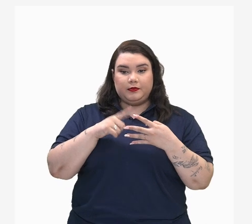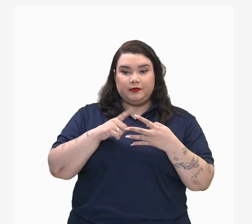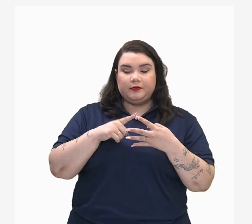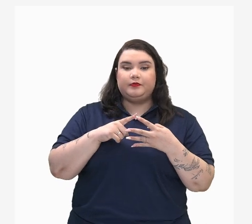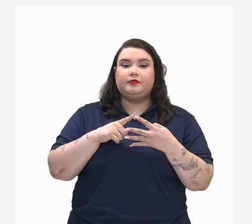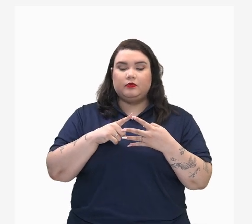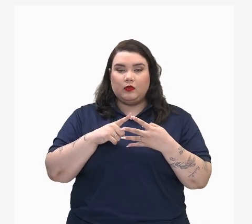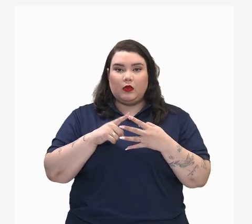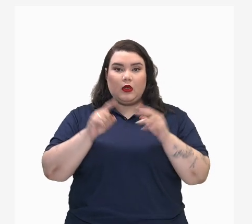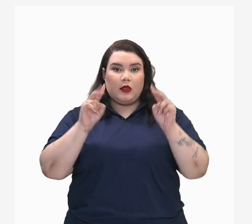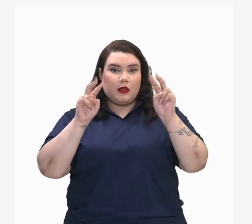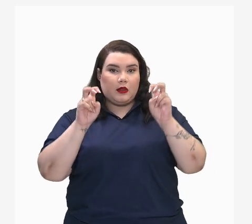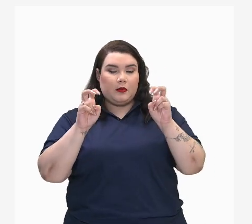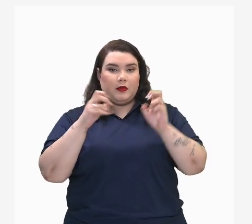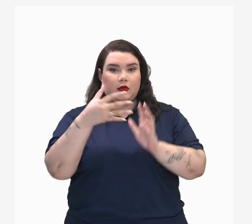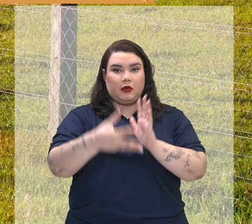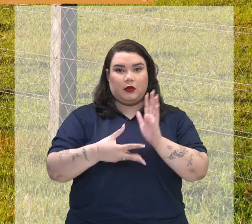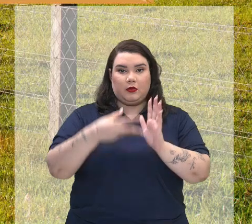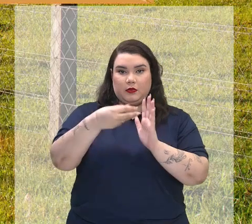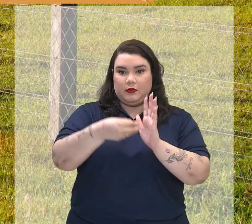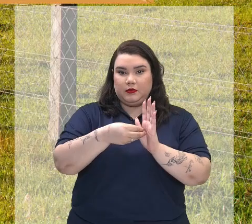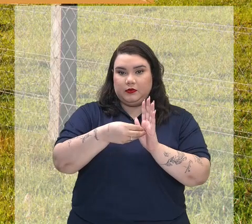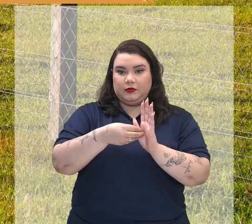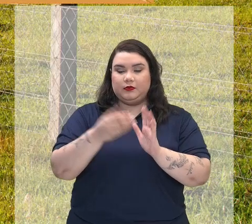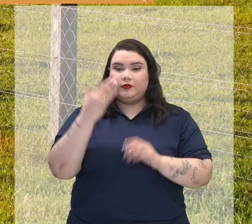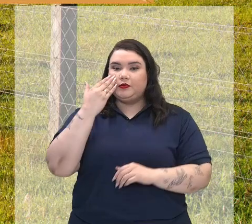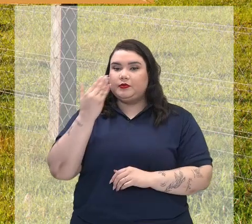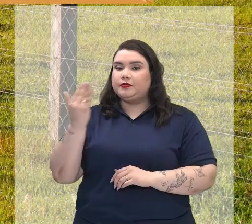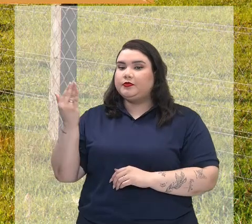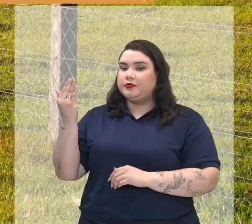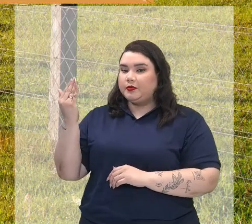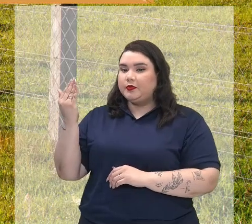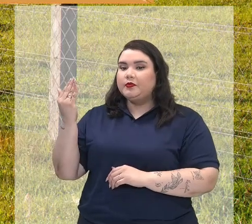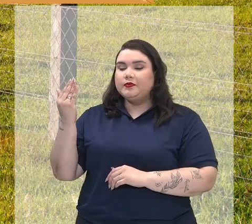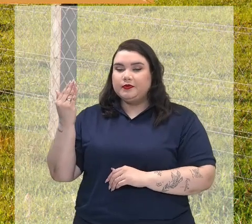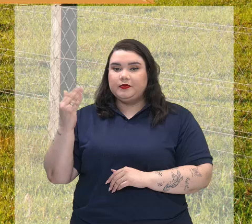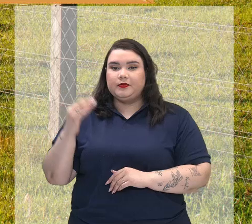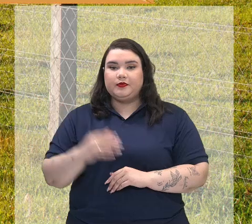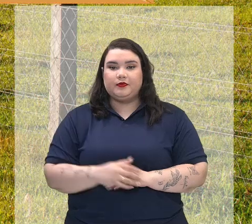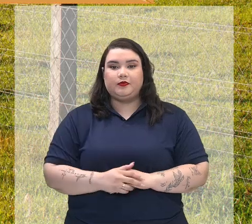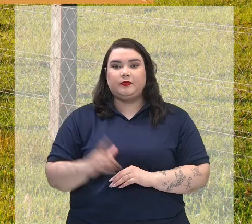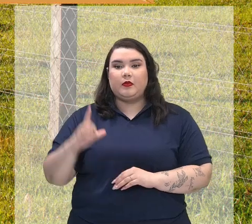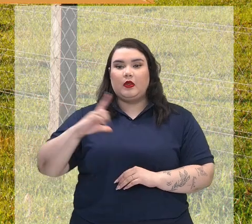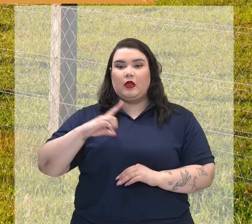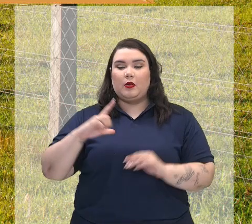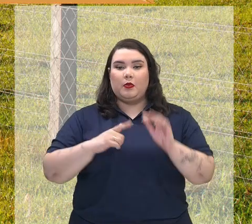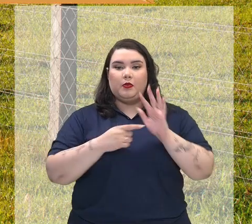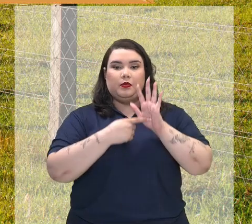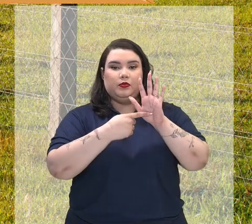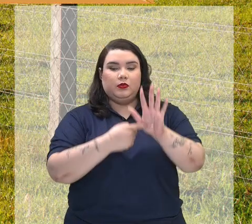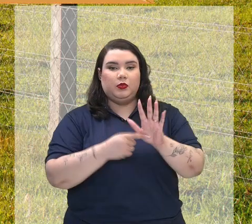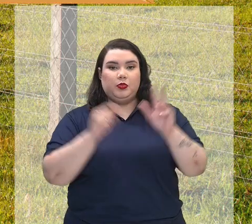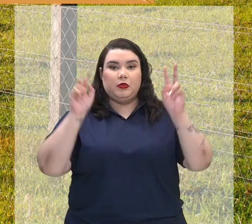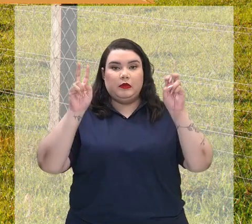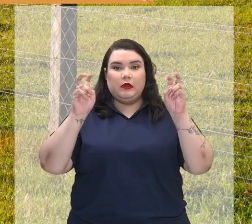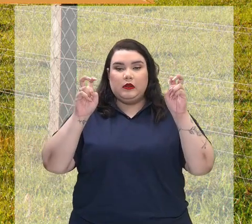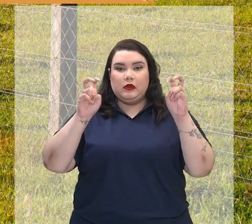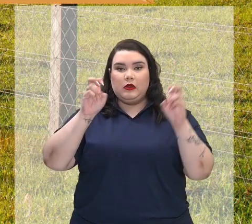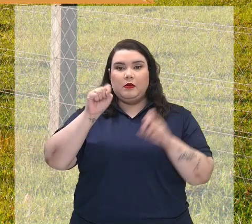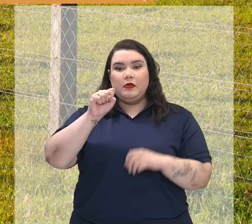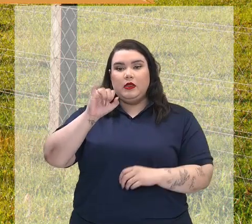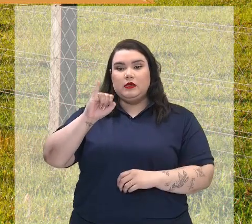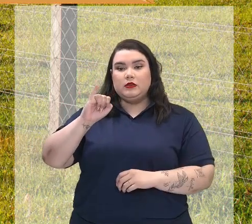da temática amazônica. Então, acompanhe aí na tela, nós temos aí Silêncio